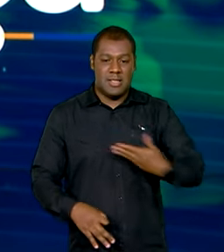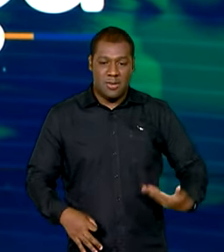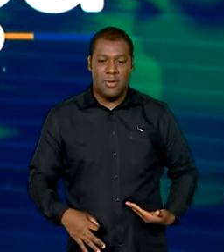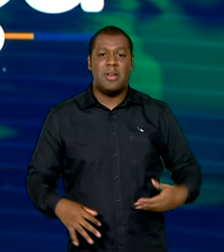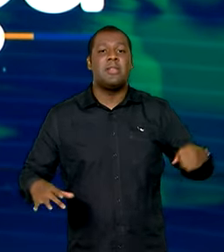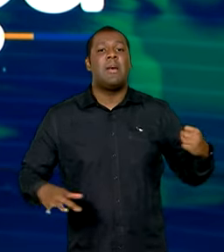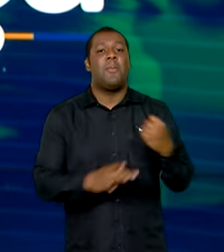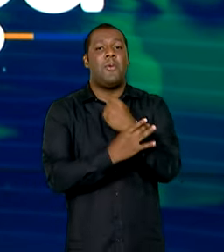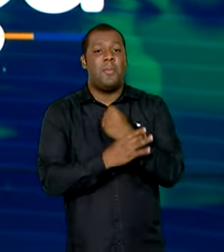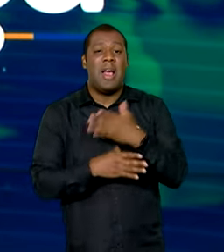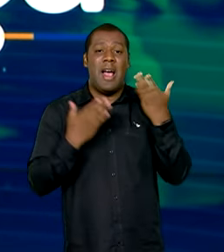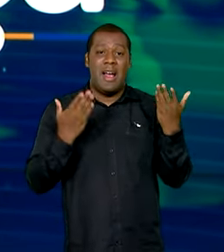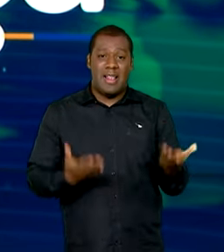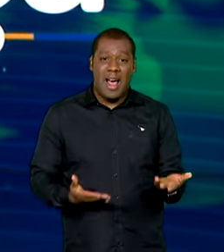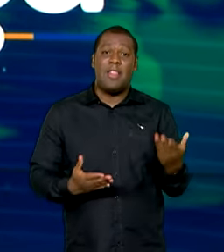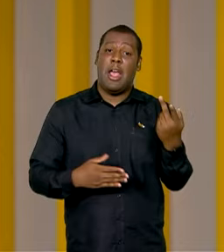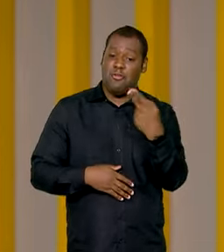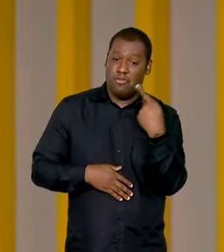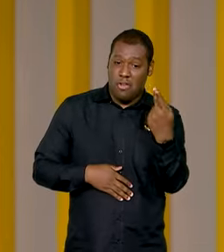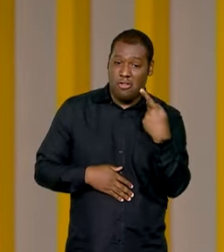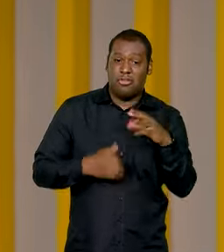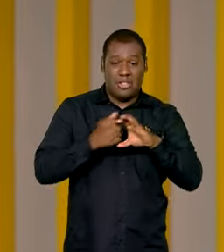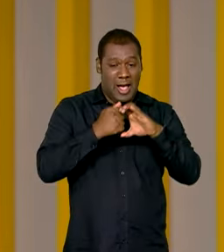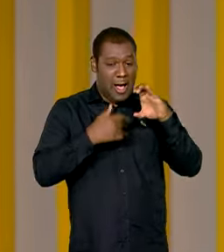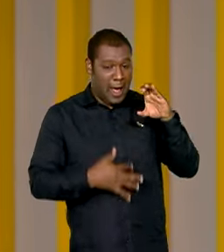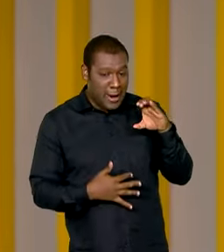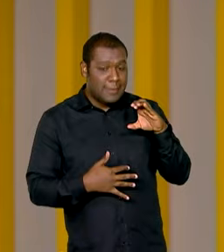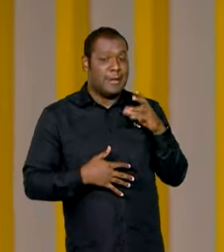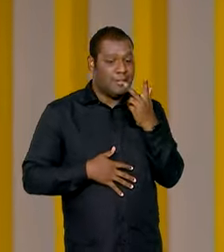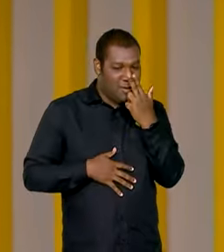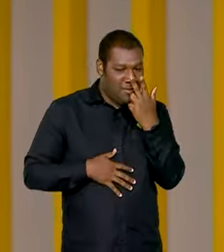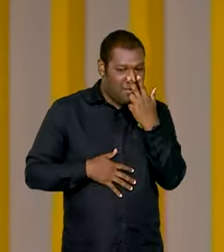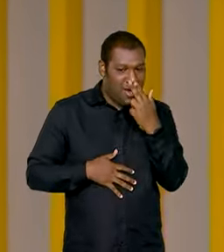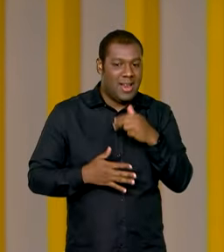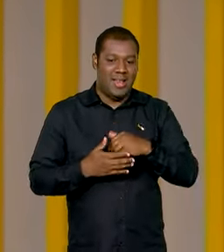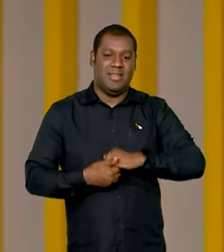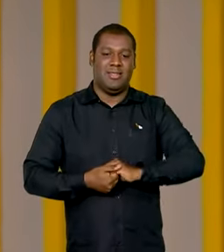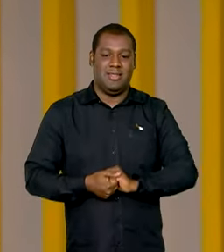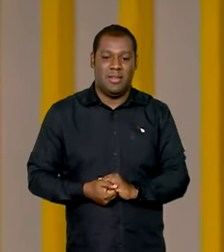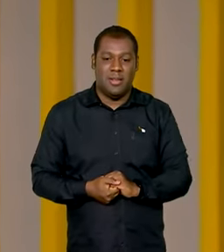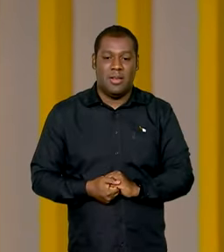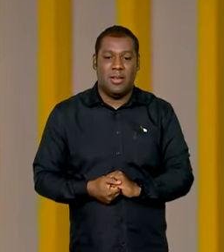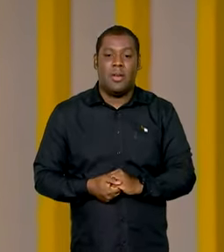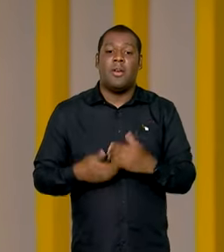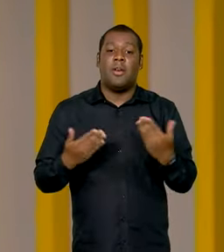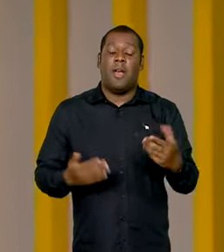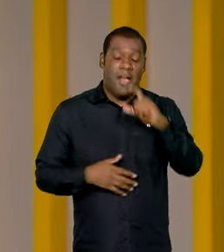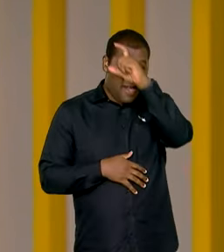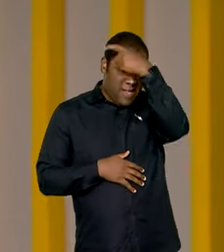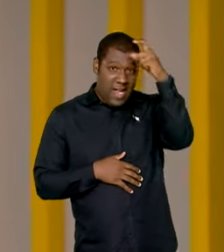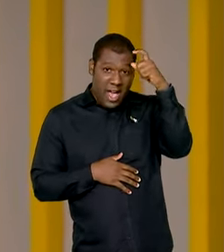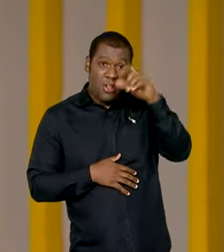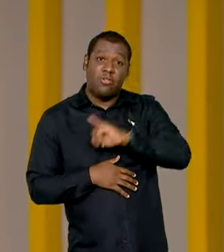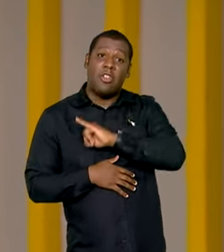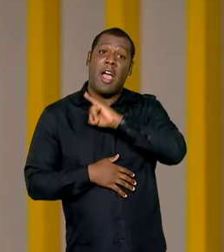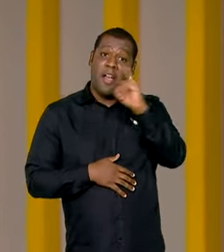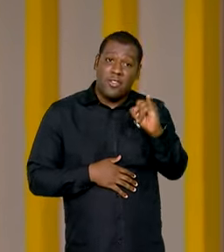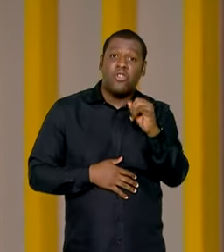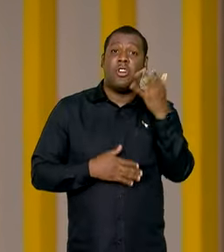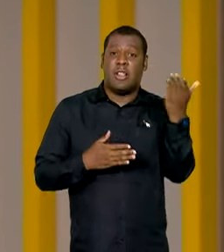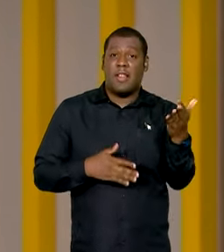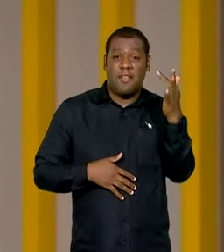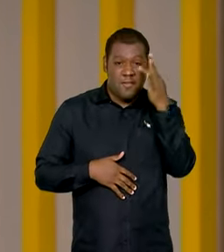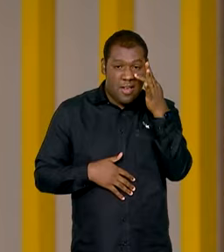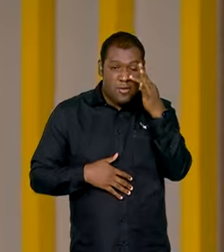possuem características em comum já lewandovski elogiou a atuação de dino à frente da pasta e relembrou os números